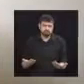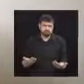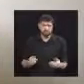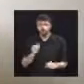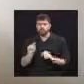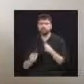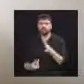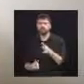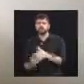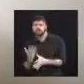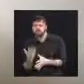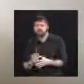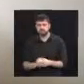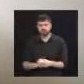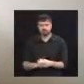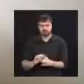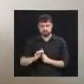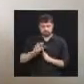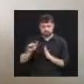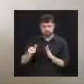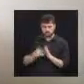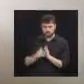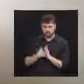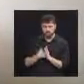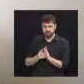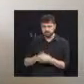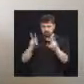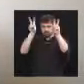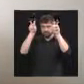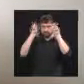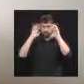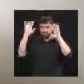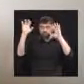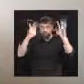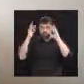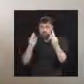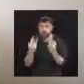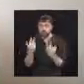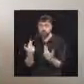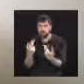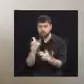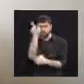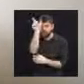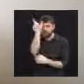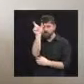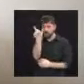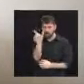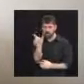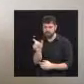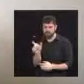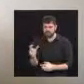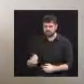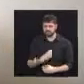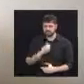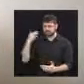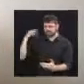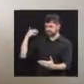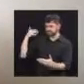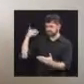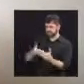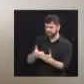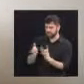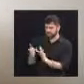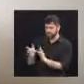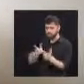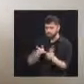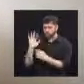O que acontece? Todos têm a mesma visão. O indivíduo é um resultado de um processo que ele tem com a